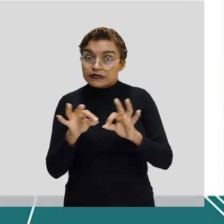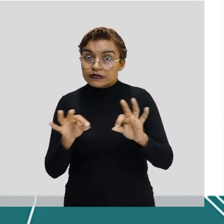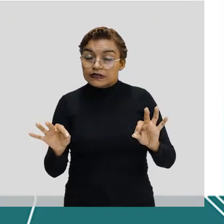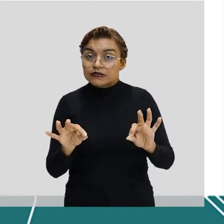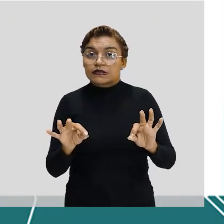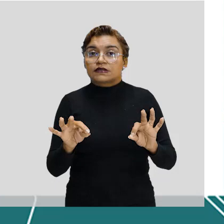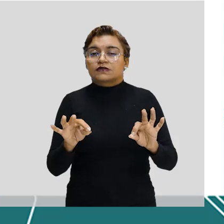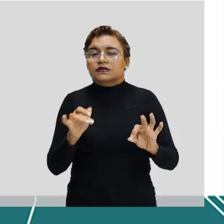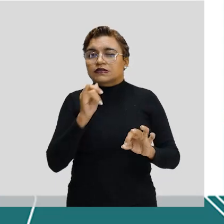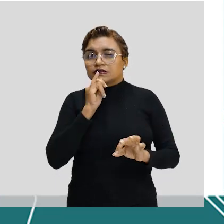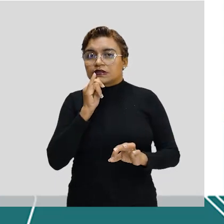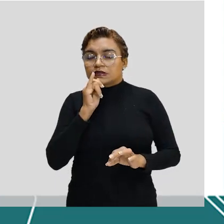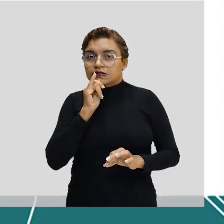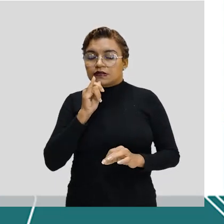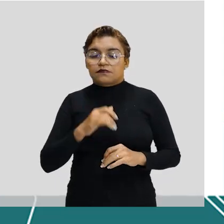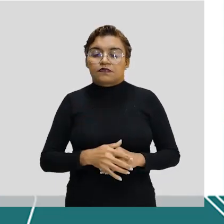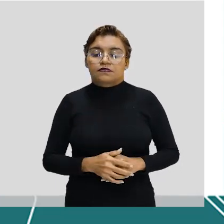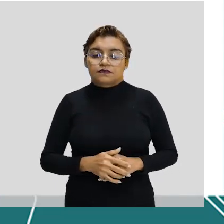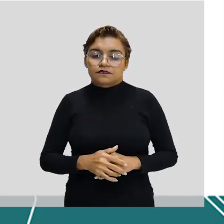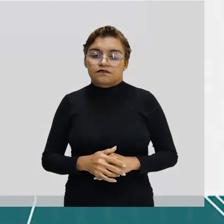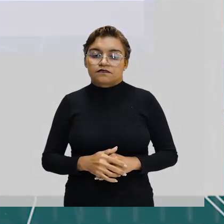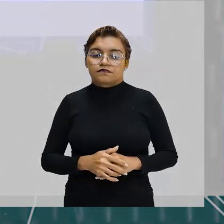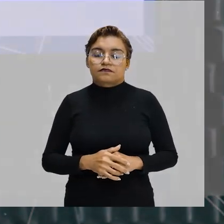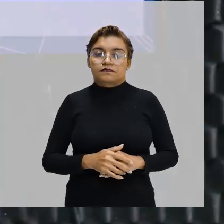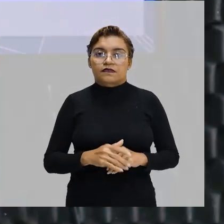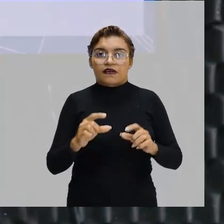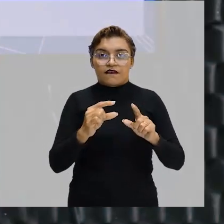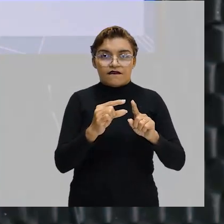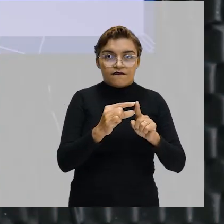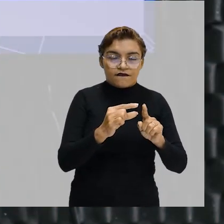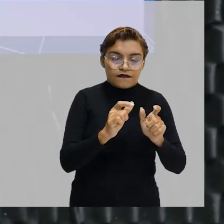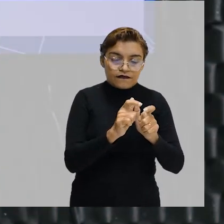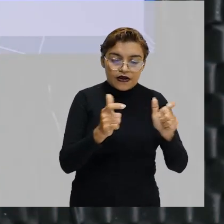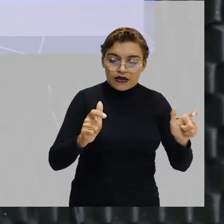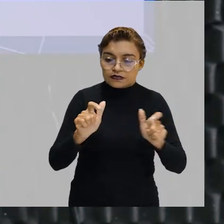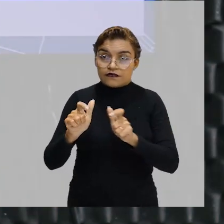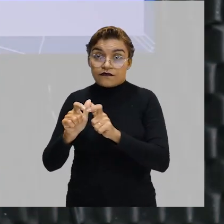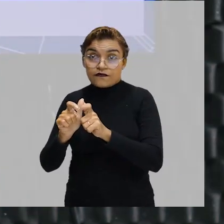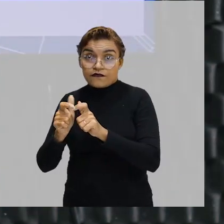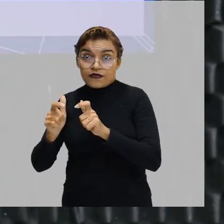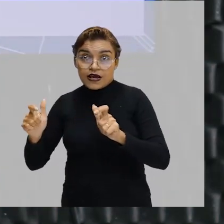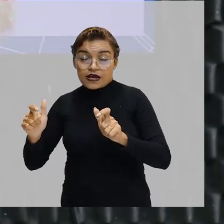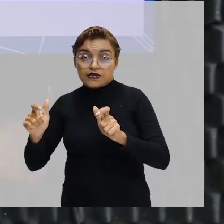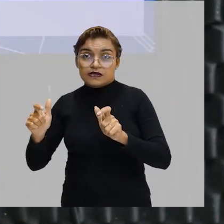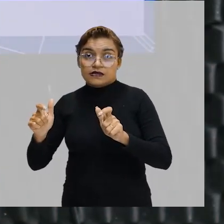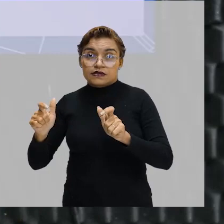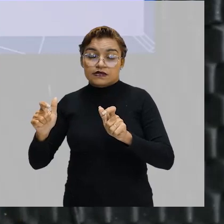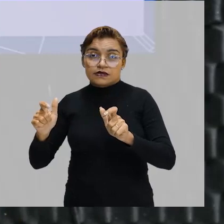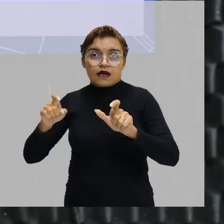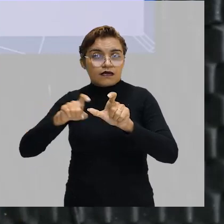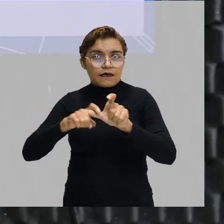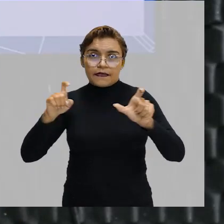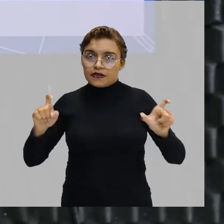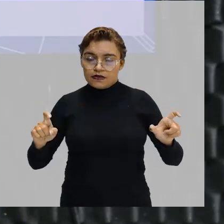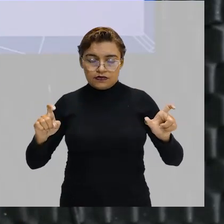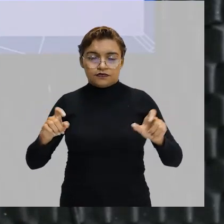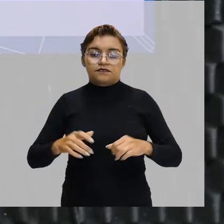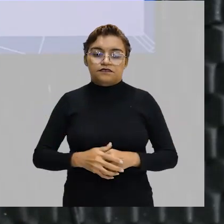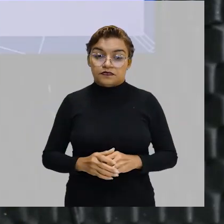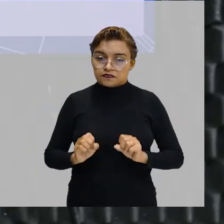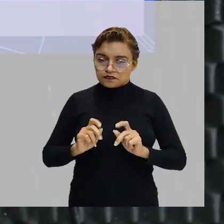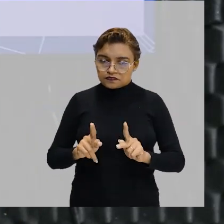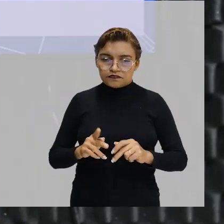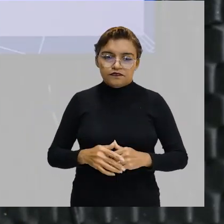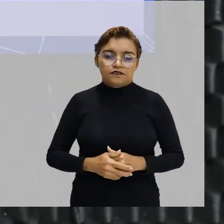seja, em relação às outras. Já entenderam? Repetindo, uma oração coordenada nunca será termo de outra oração coordenada, tá